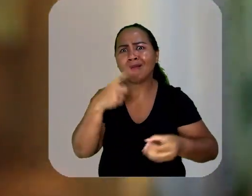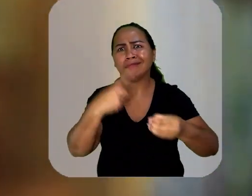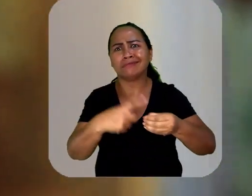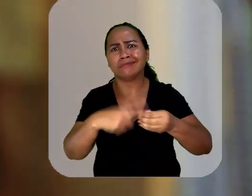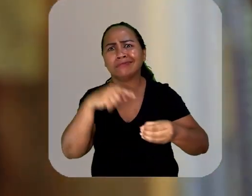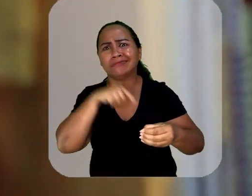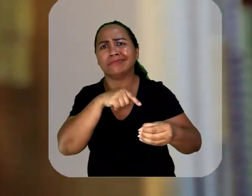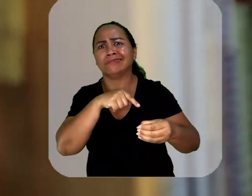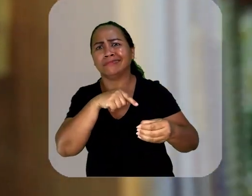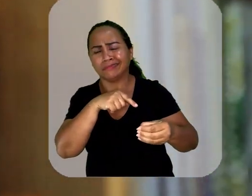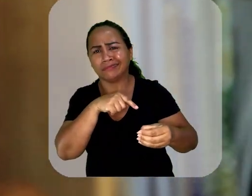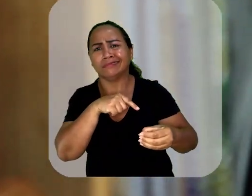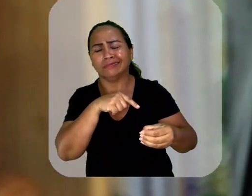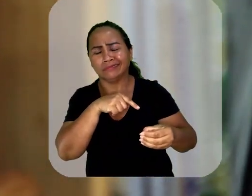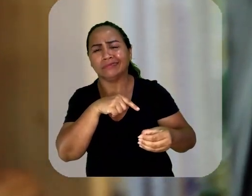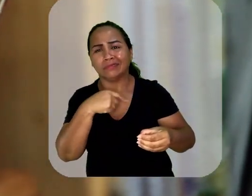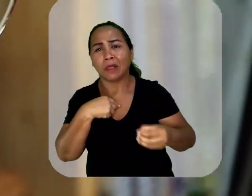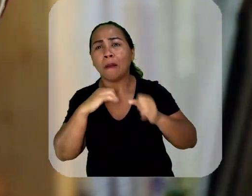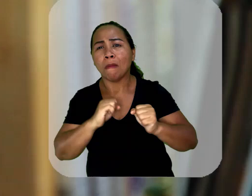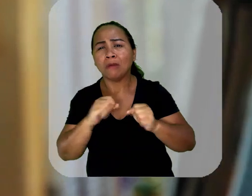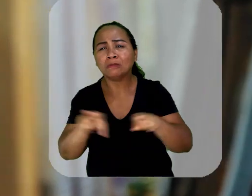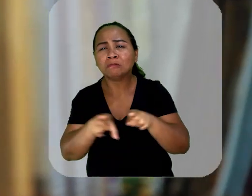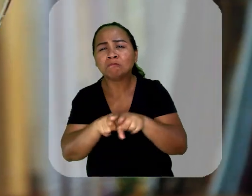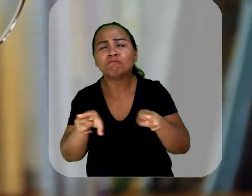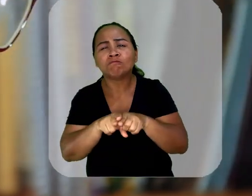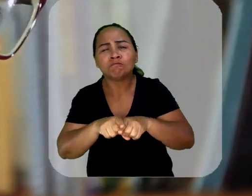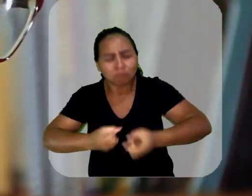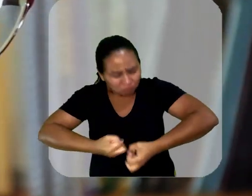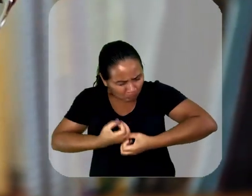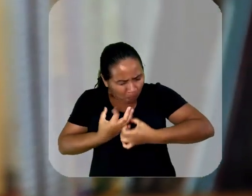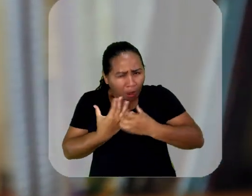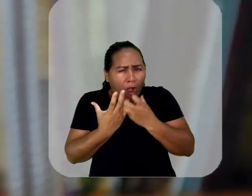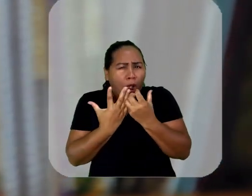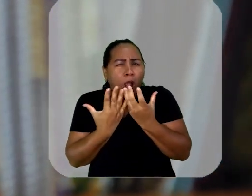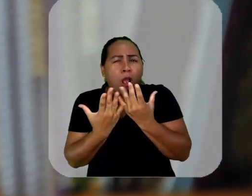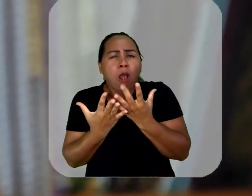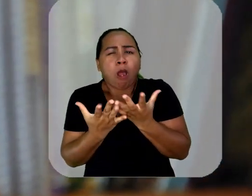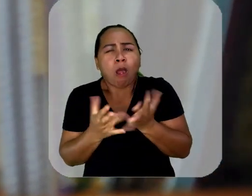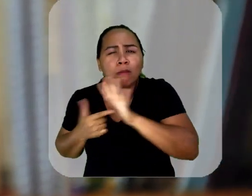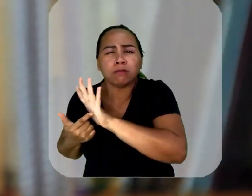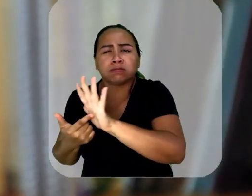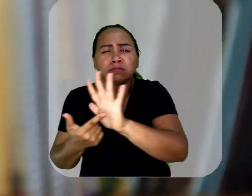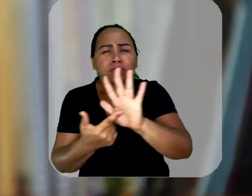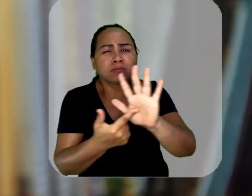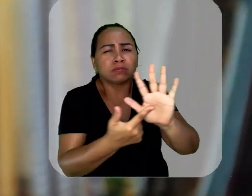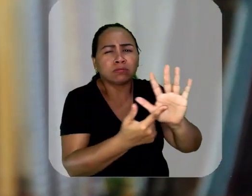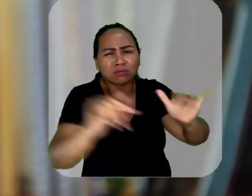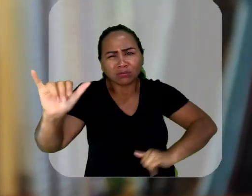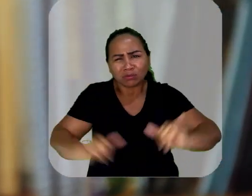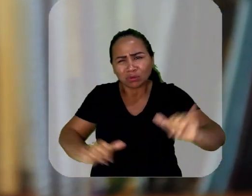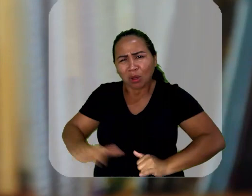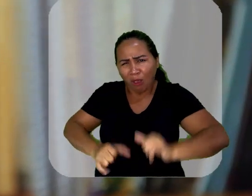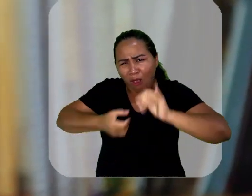que eu possa também ser capucho de algodão ao estancar desses sofreres que ecoam